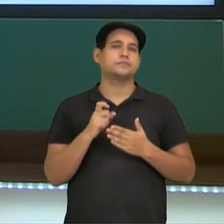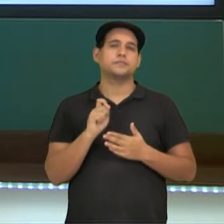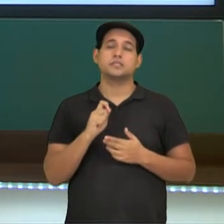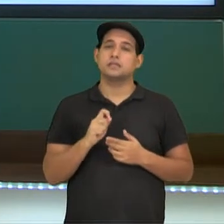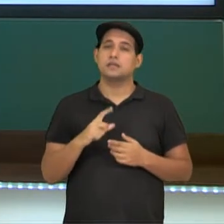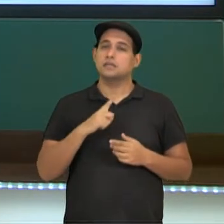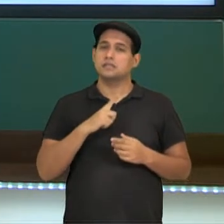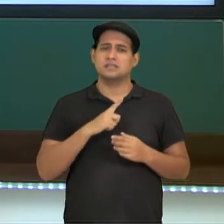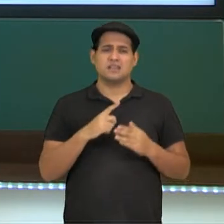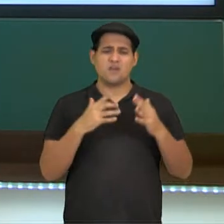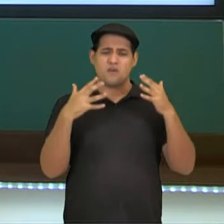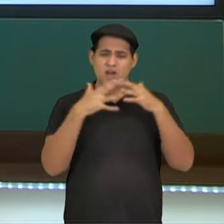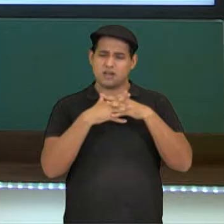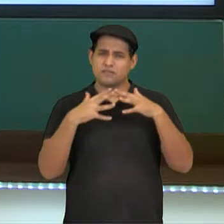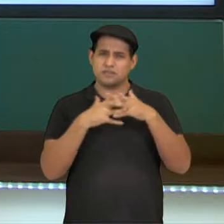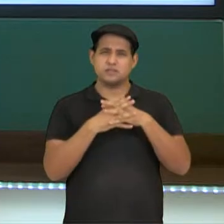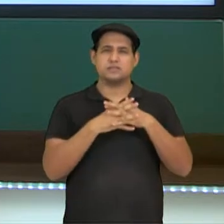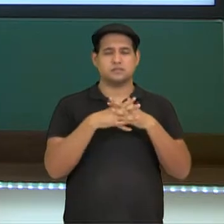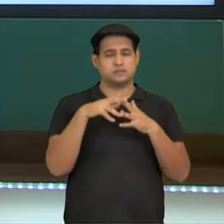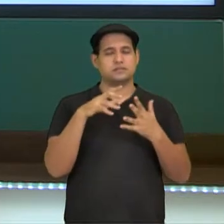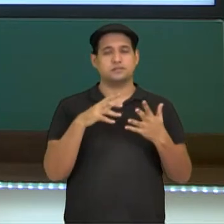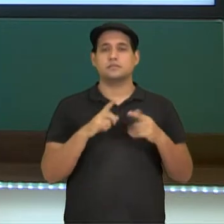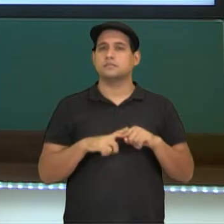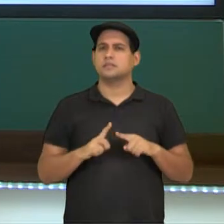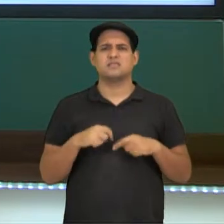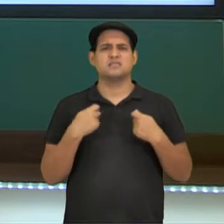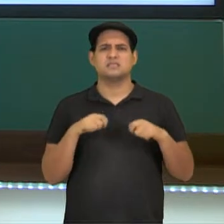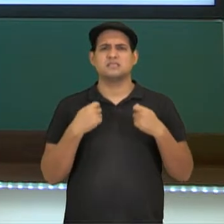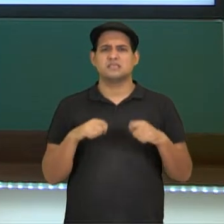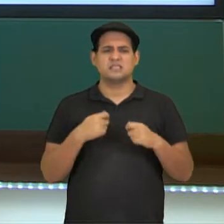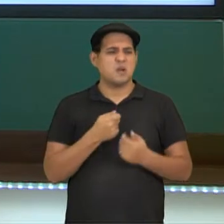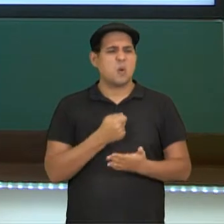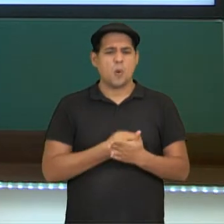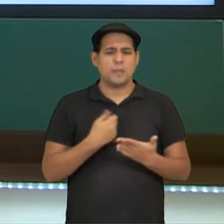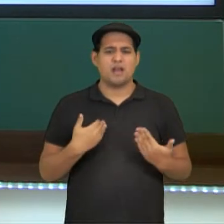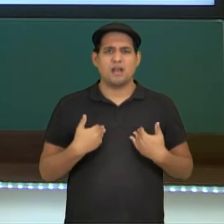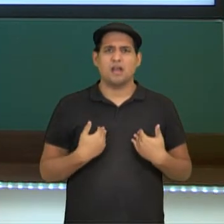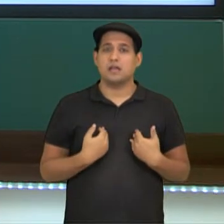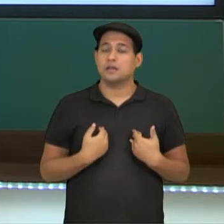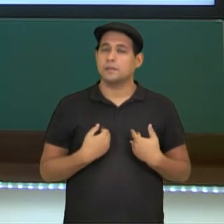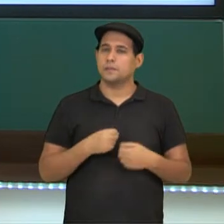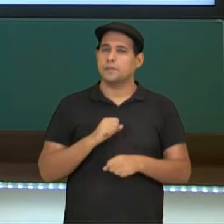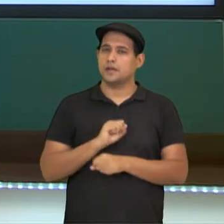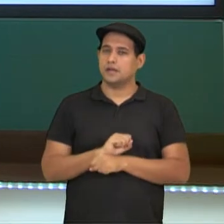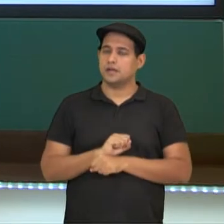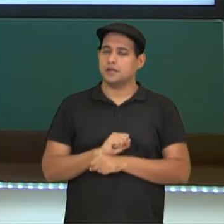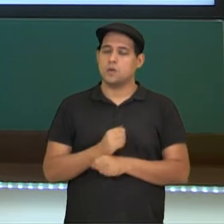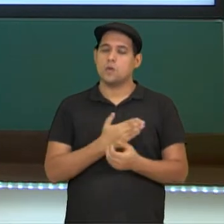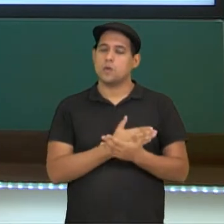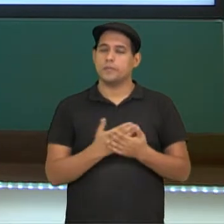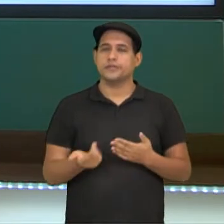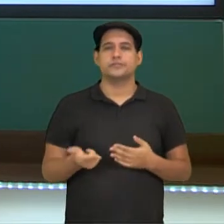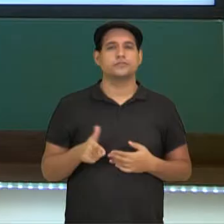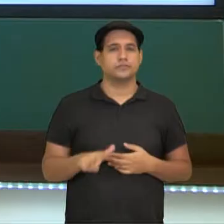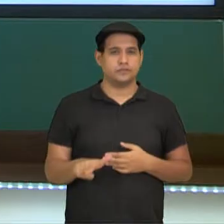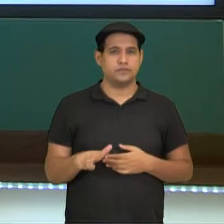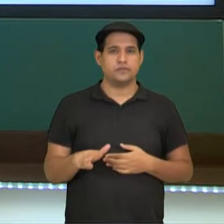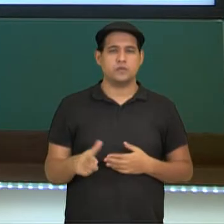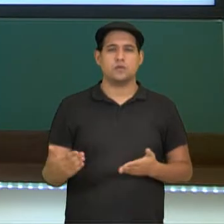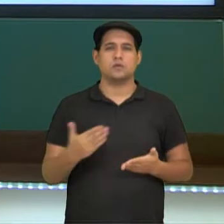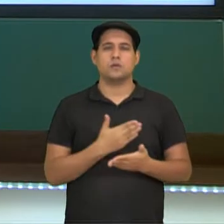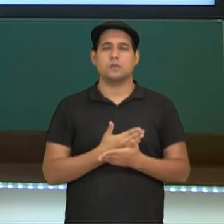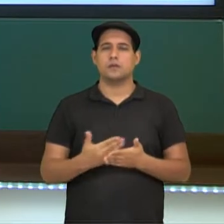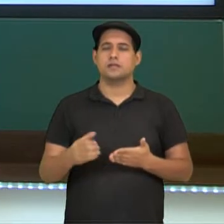que você se perca um pouco no meio do exercício. Não precisa se cobrar. Para, recomeça a respiração,